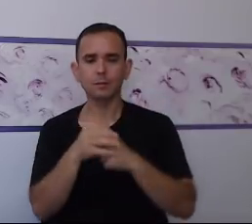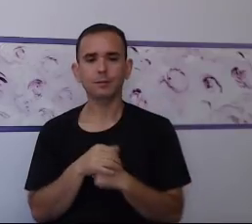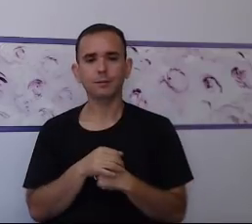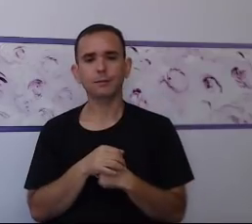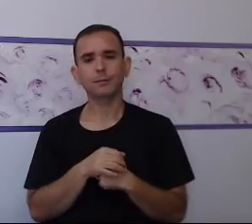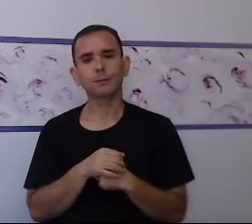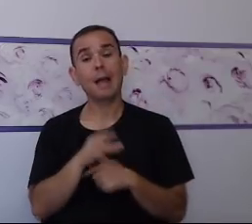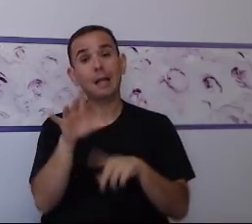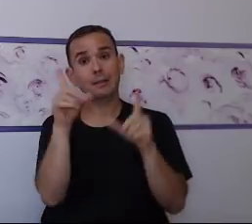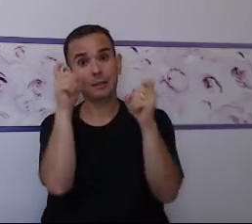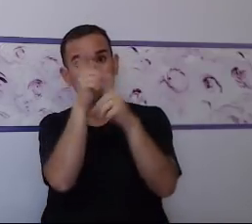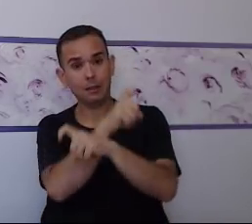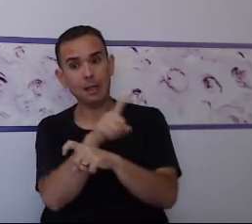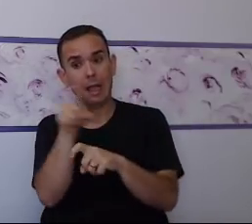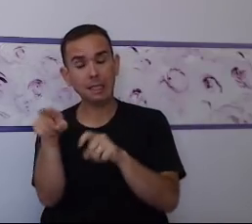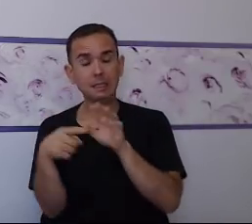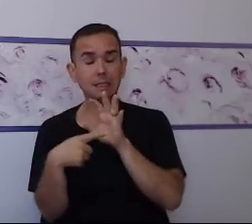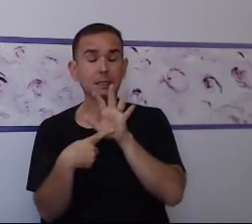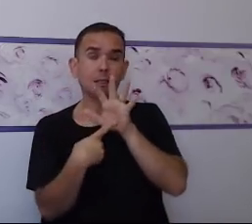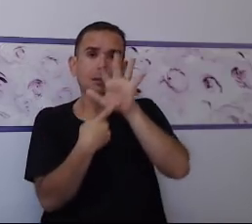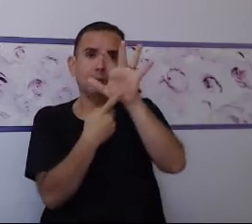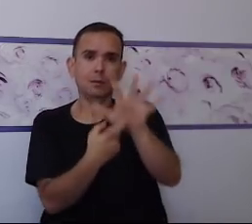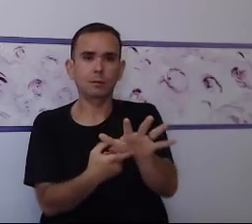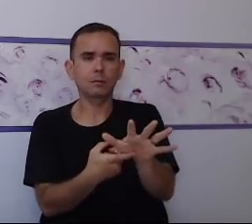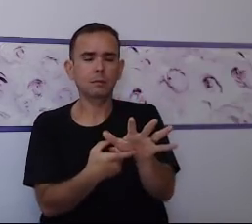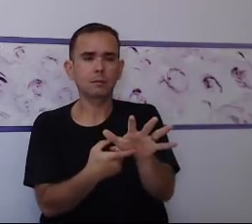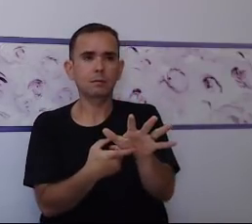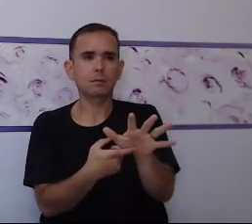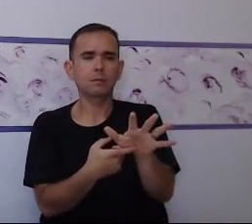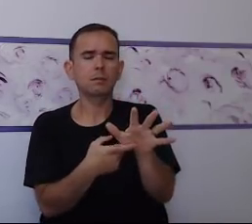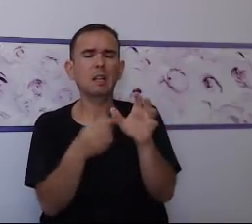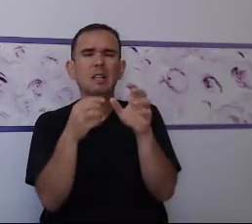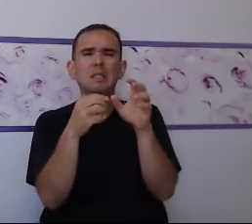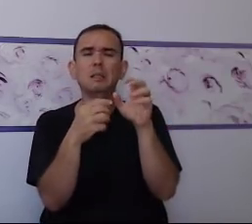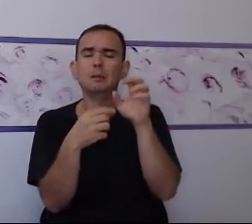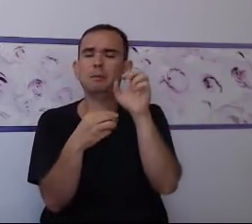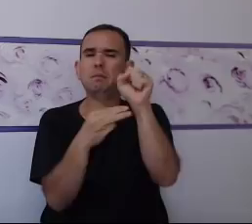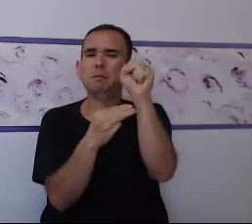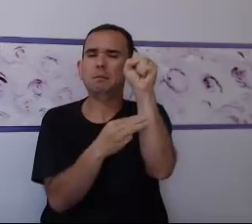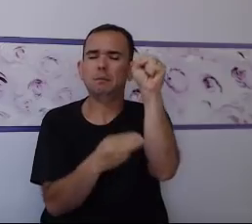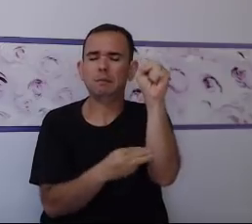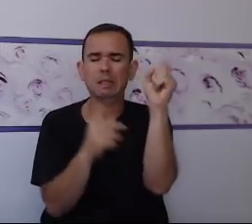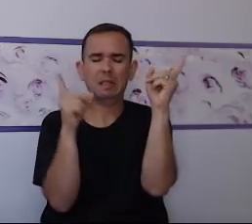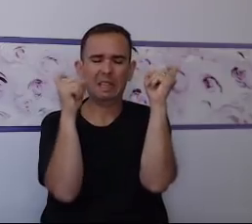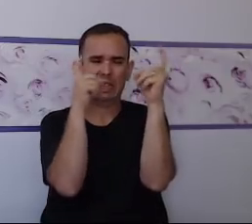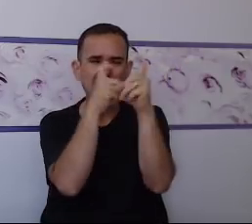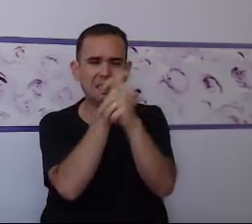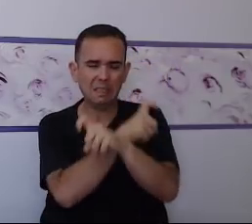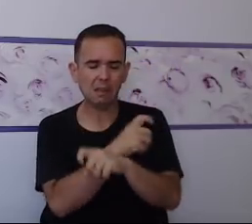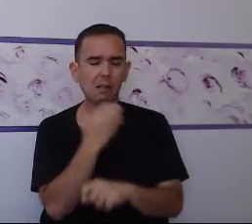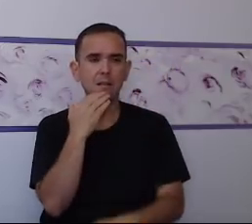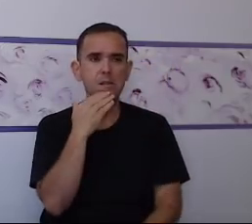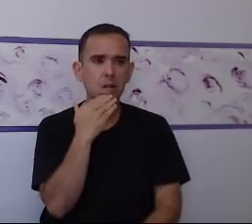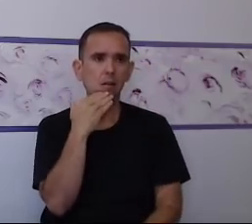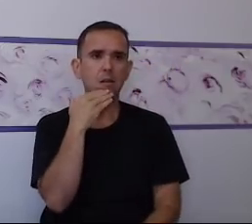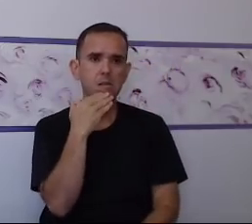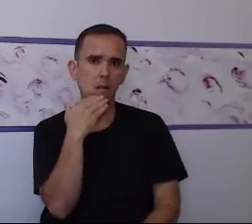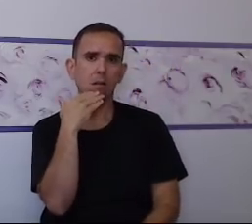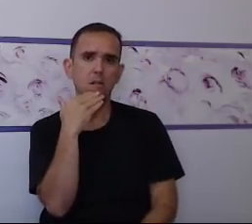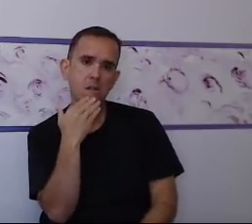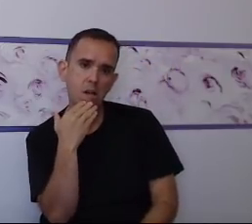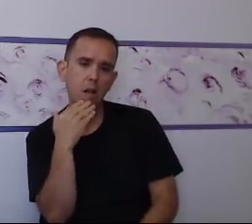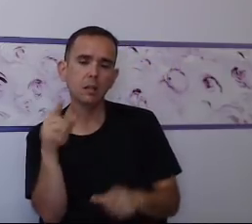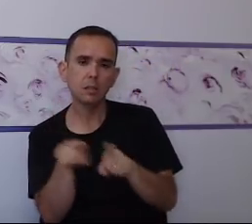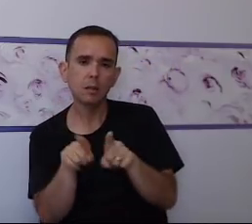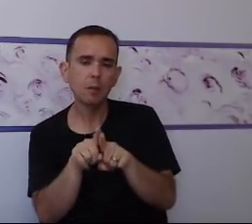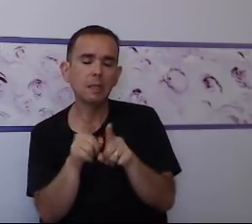Então, esses alunos apresentam um enrijecimento da musculatura, né? Dificulta essa manutenção dessa postura e dificulta